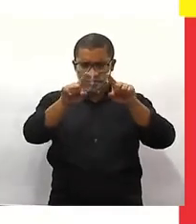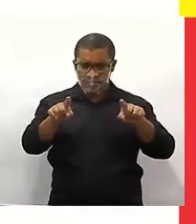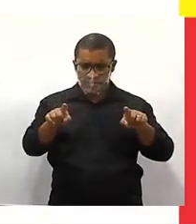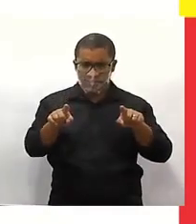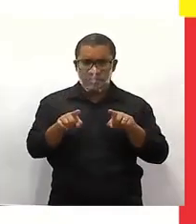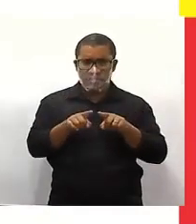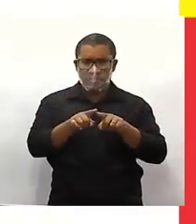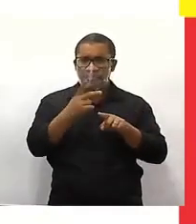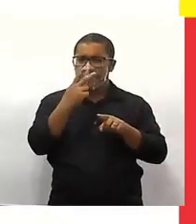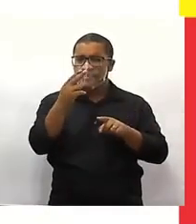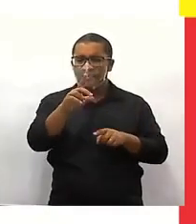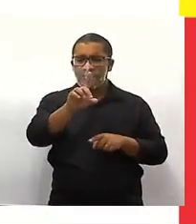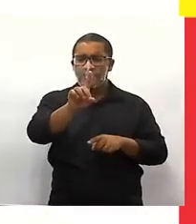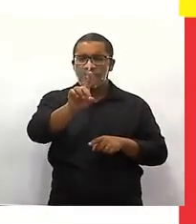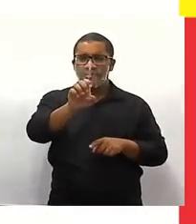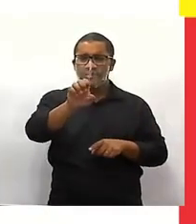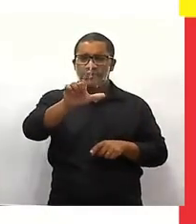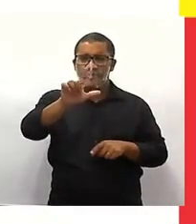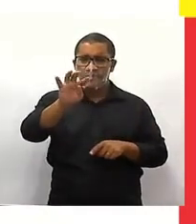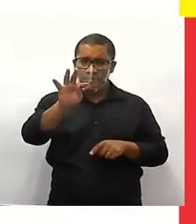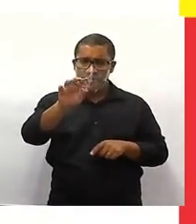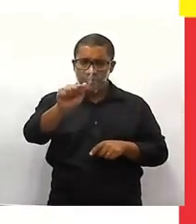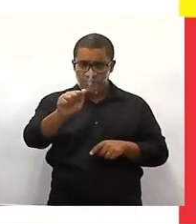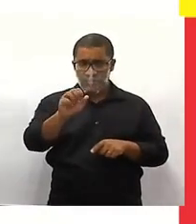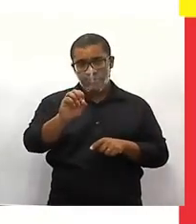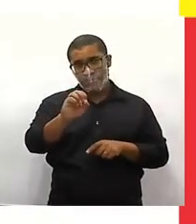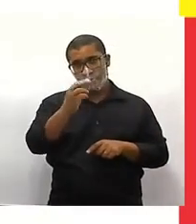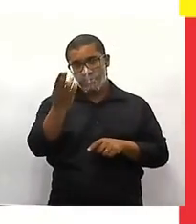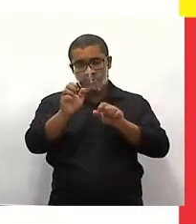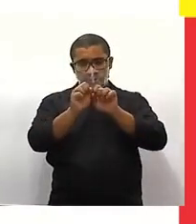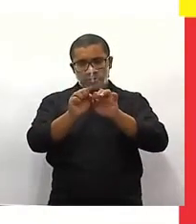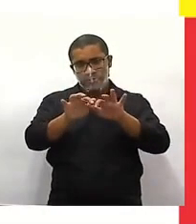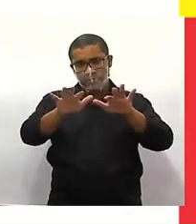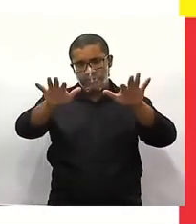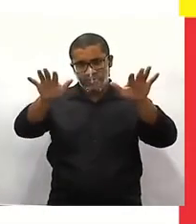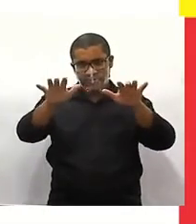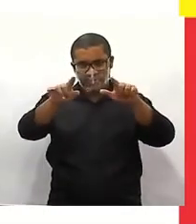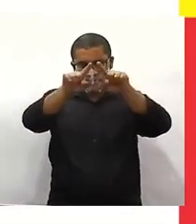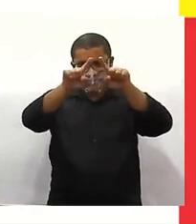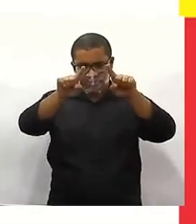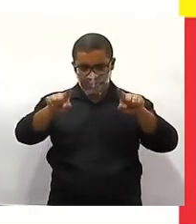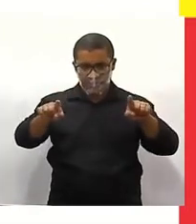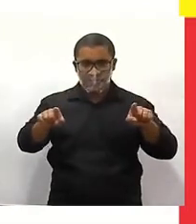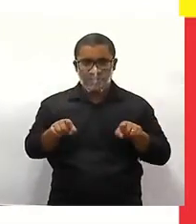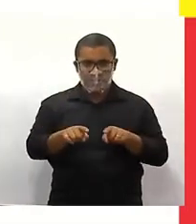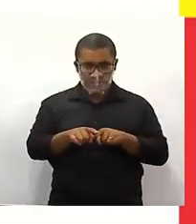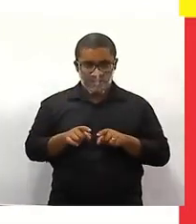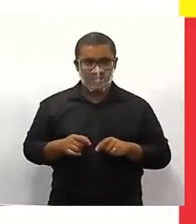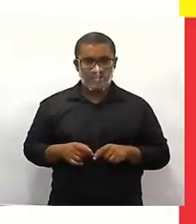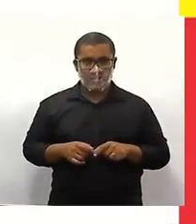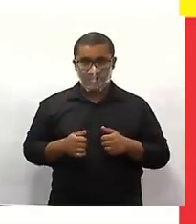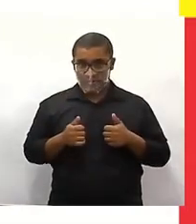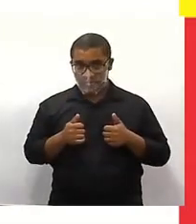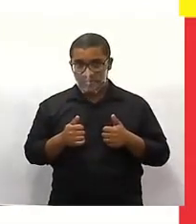tipo delta ou espraiada, né? Ela triangular. Sobre o marinho,